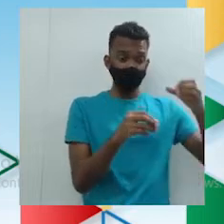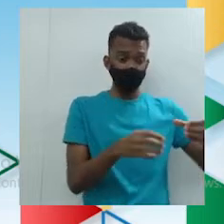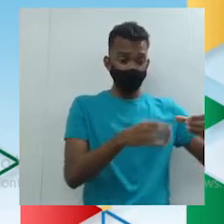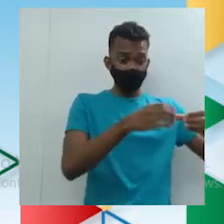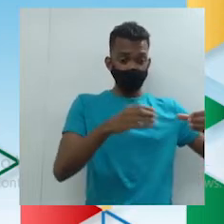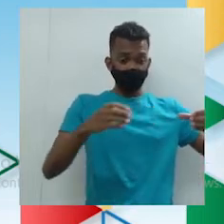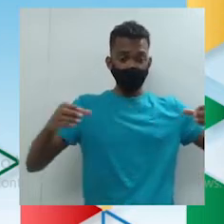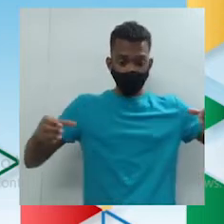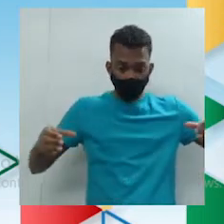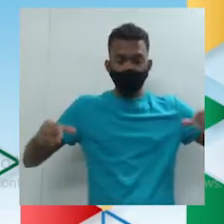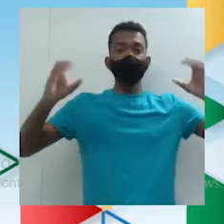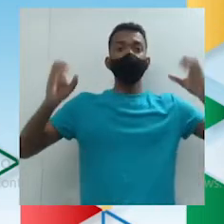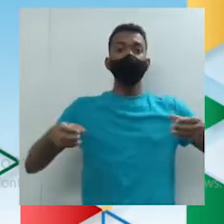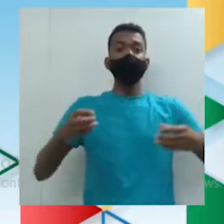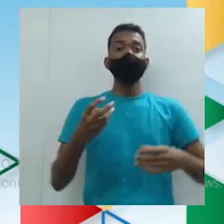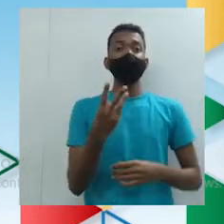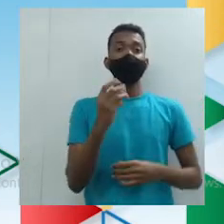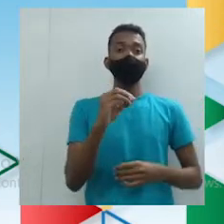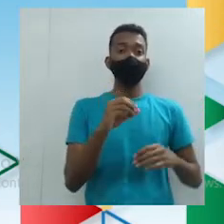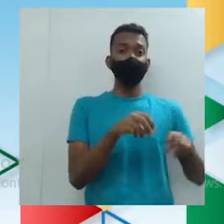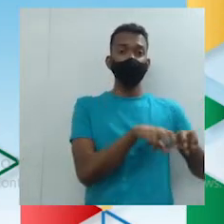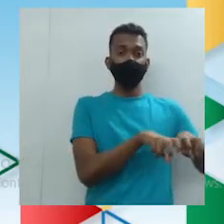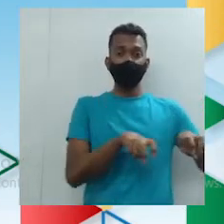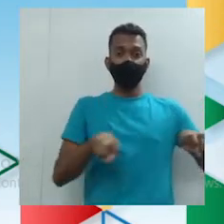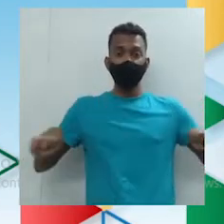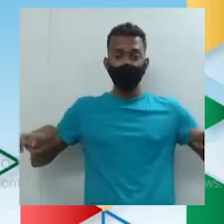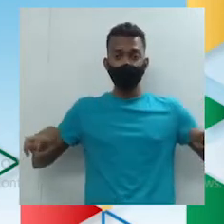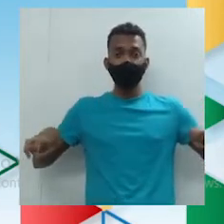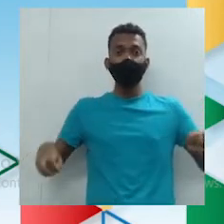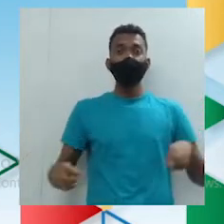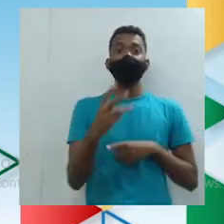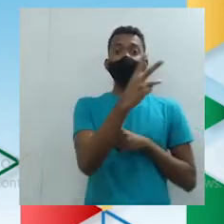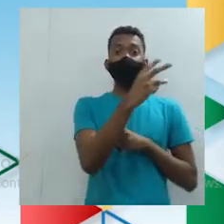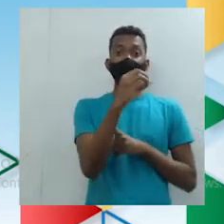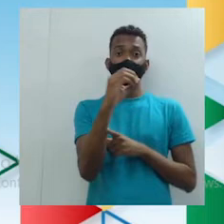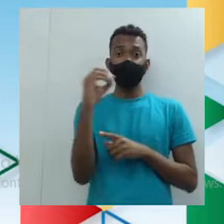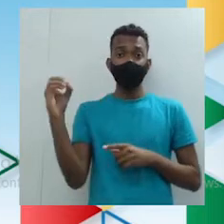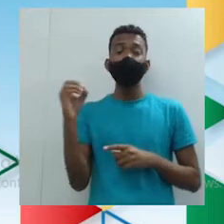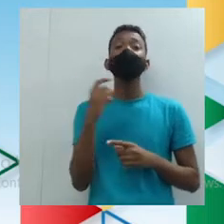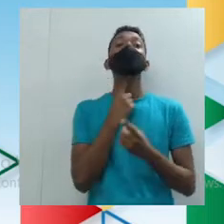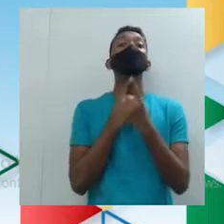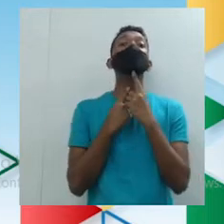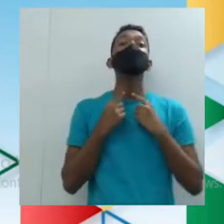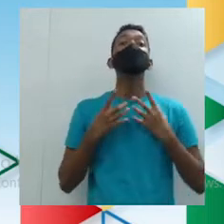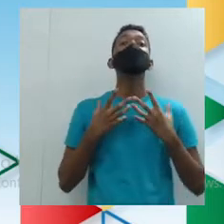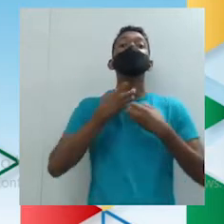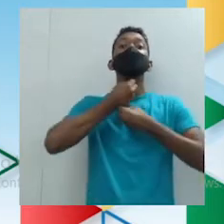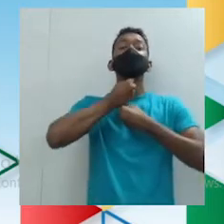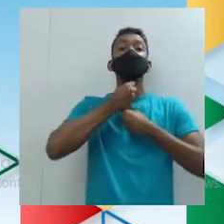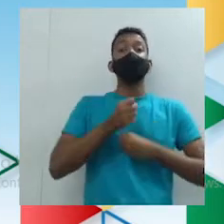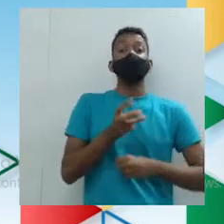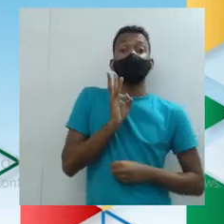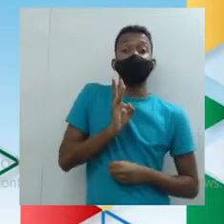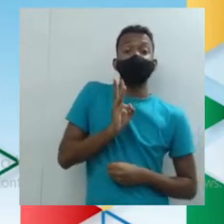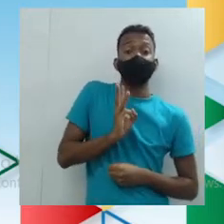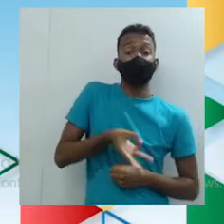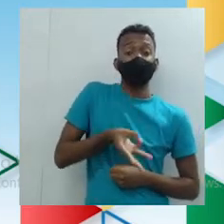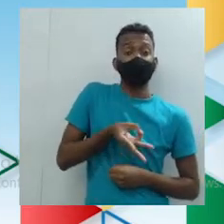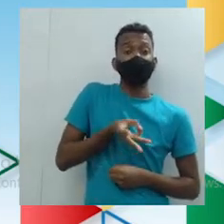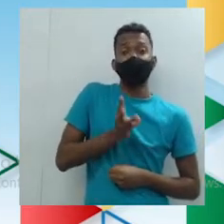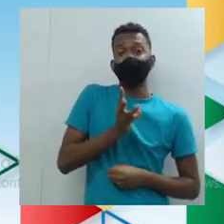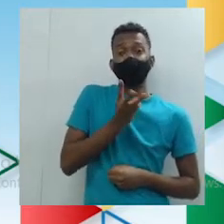30 homens sentados, 300 desejos presos, 30 mil sonhos frustrados.